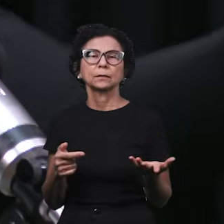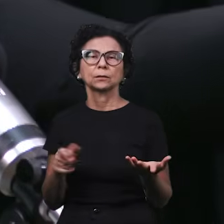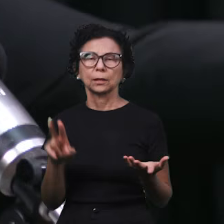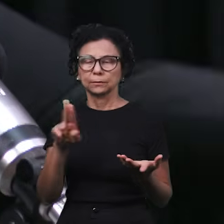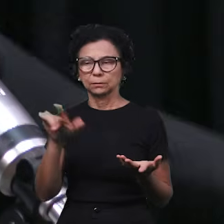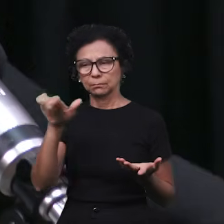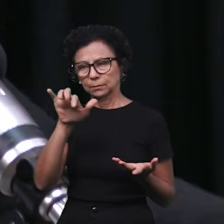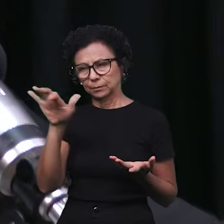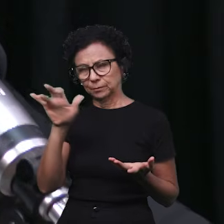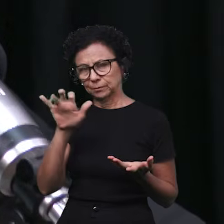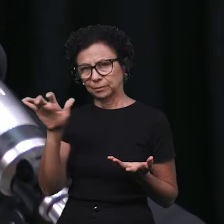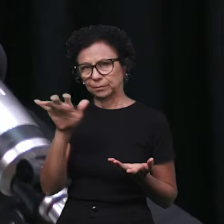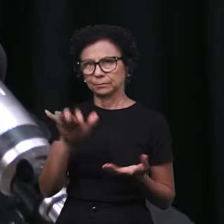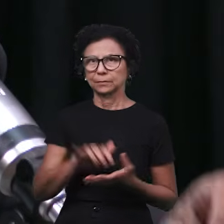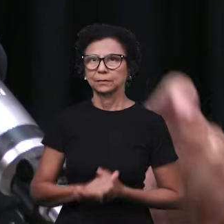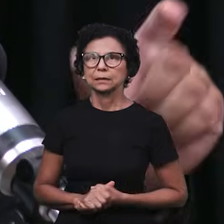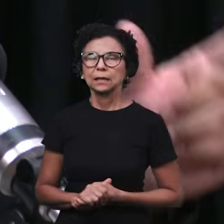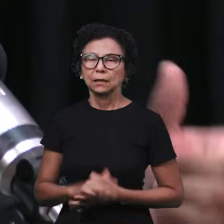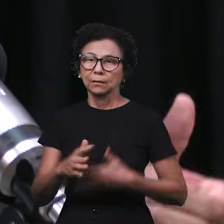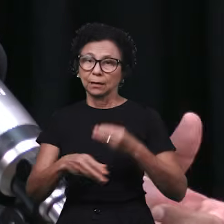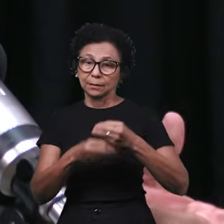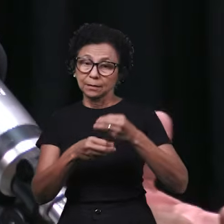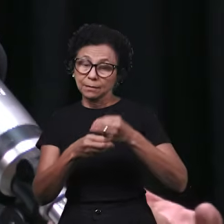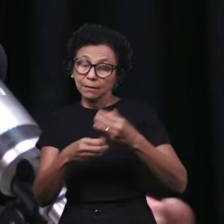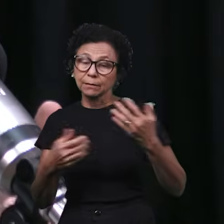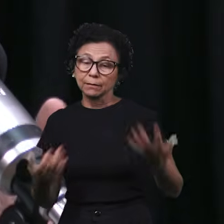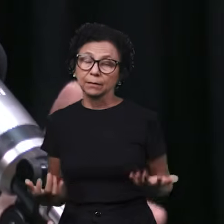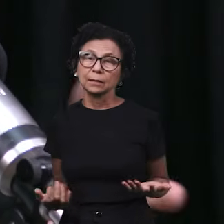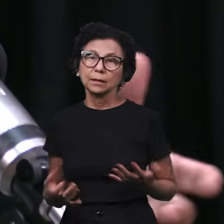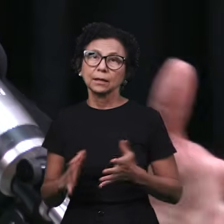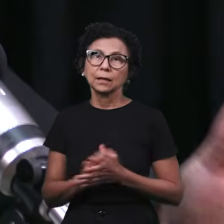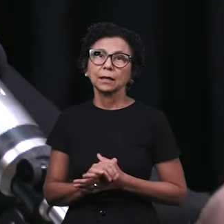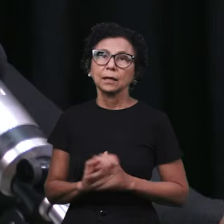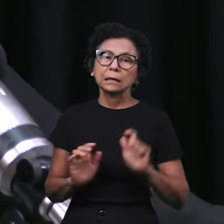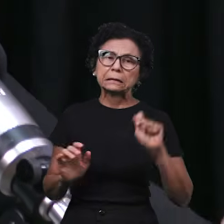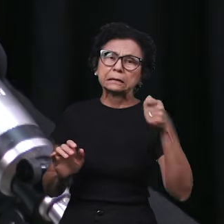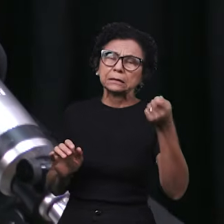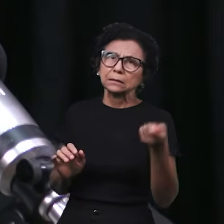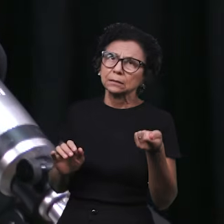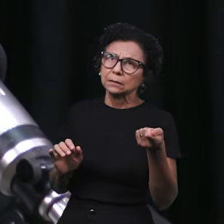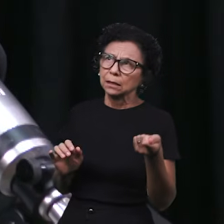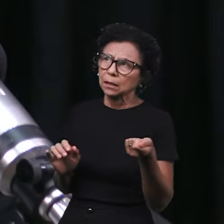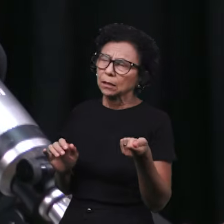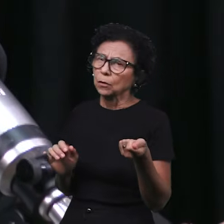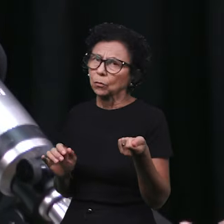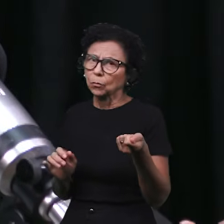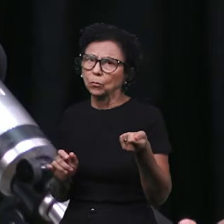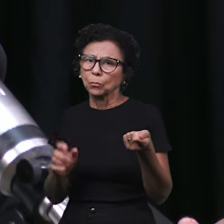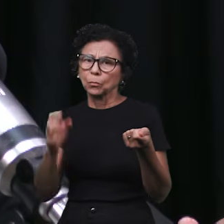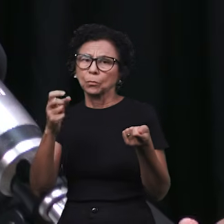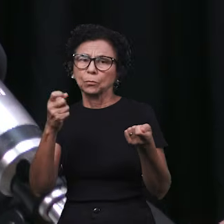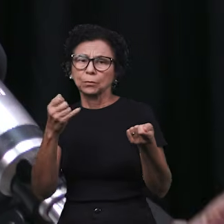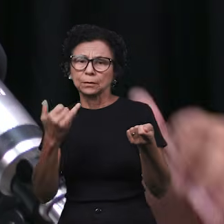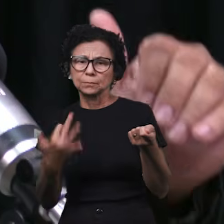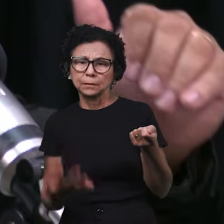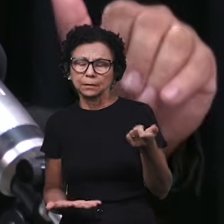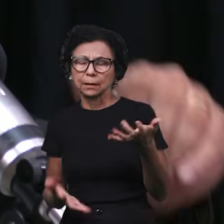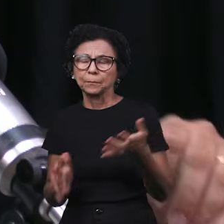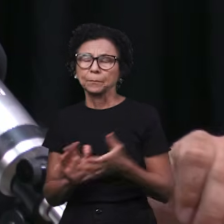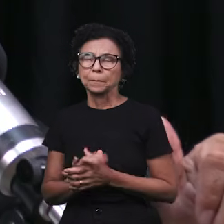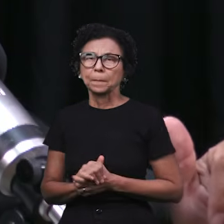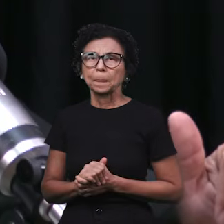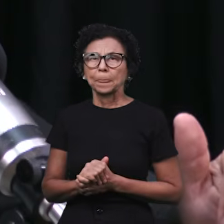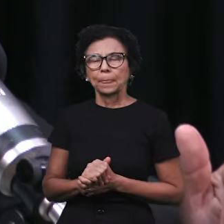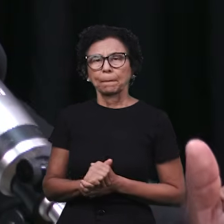não sinal, existe e aí sinal. complementa com sinal. E aí eu não sei o Sim. sinal, eu posso usar a descrição daquele sinal. Sim. Recentemente, eu estava